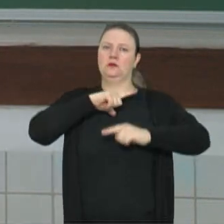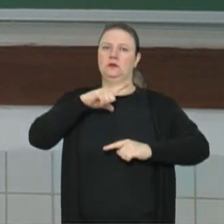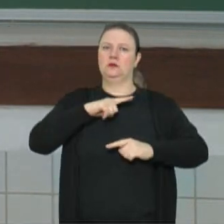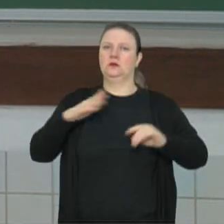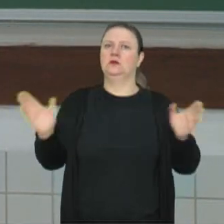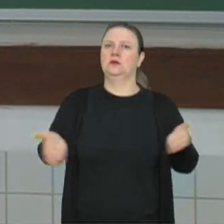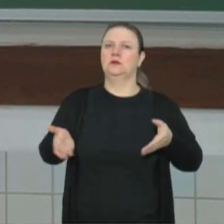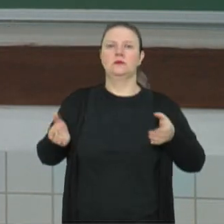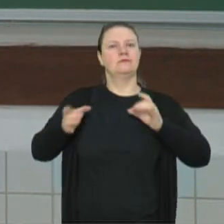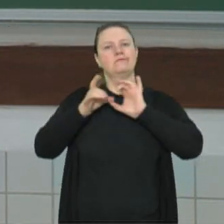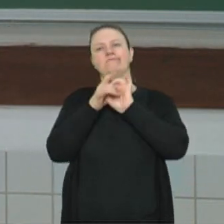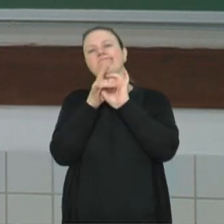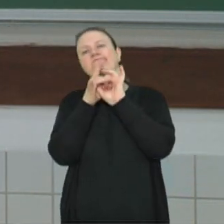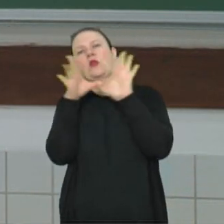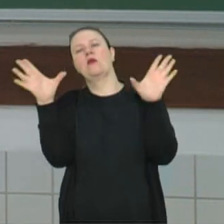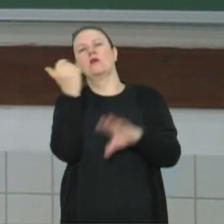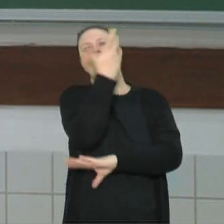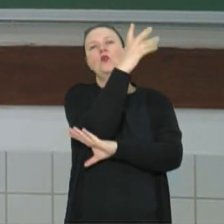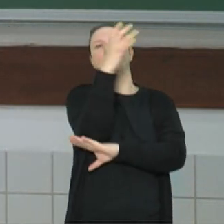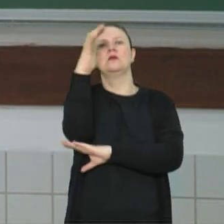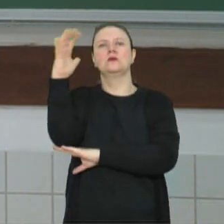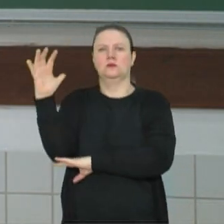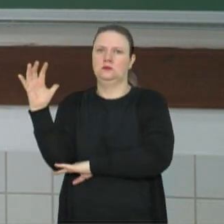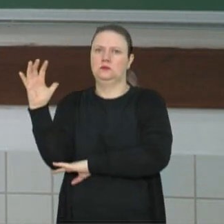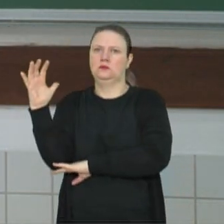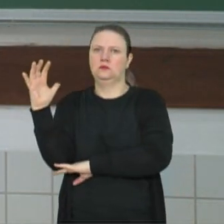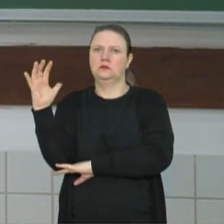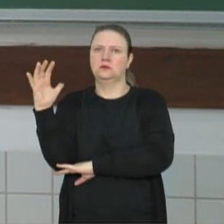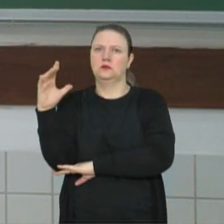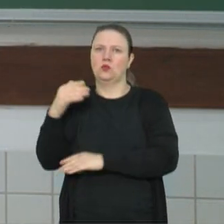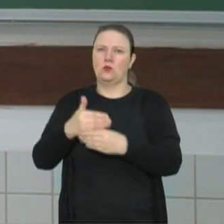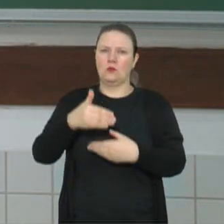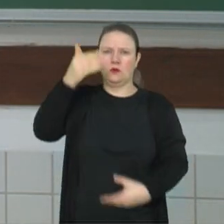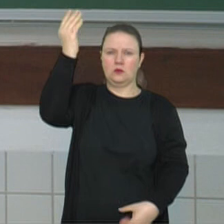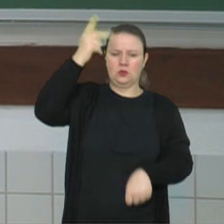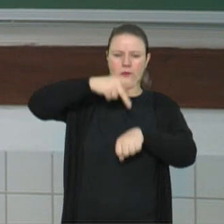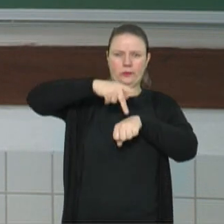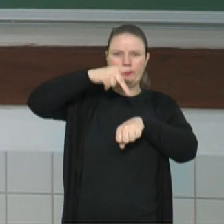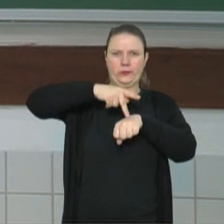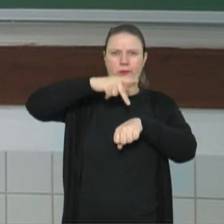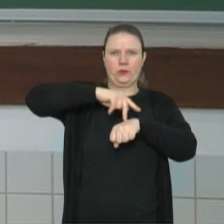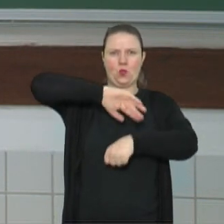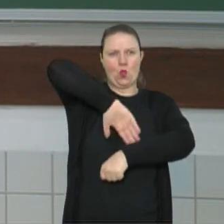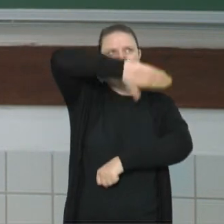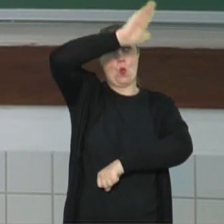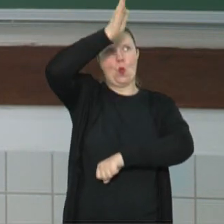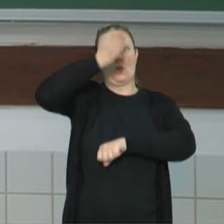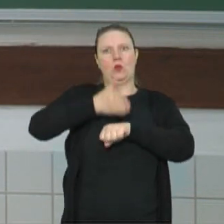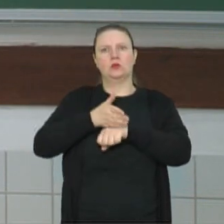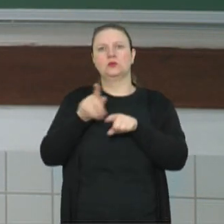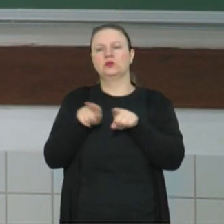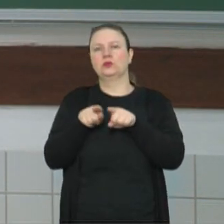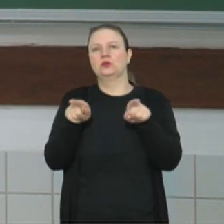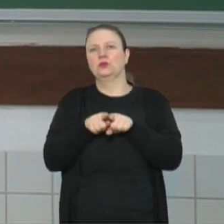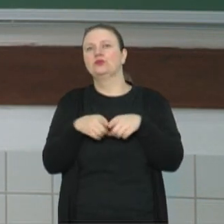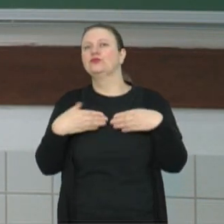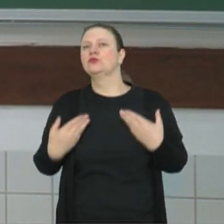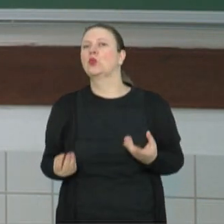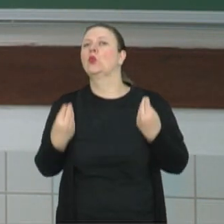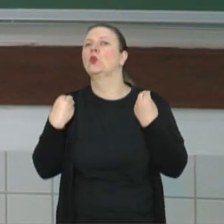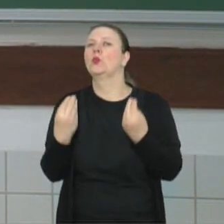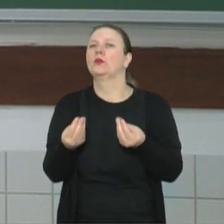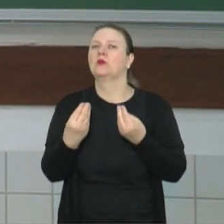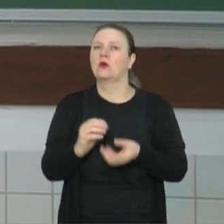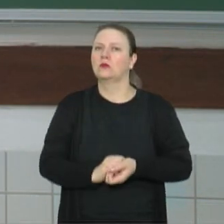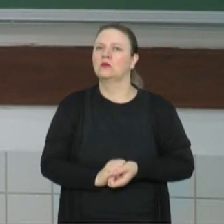da escalada ao ar livre. Então são essas escaladas feitas em paredões rochosos. Então agora nós saímos do meio indoor, então toda a